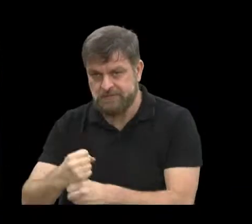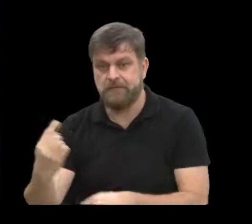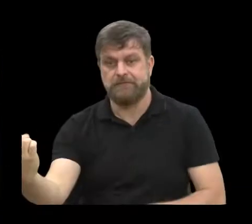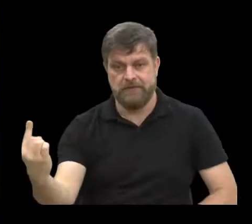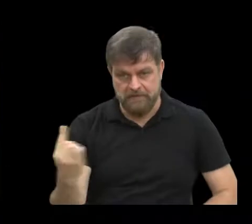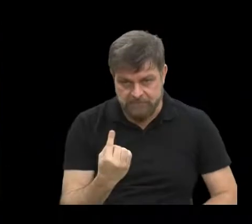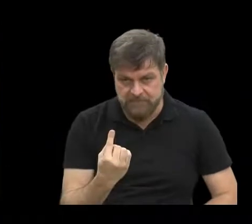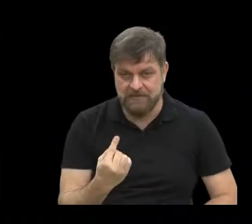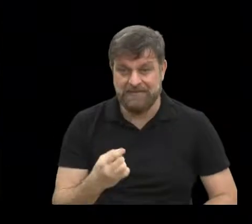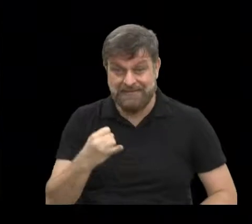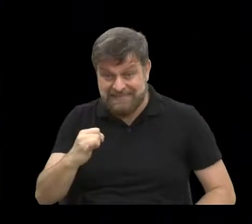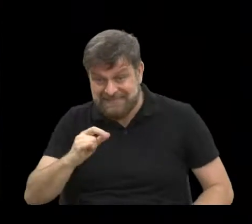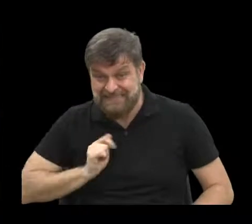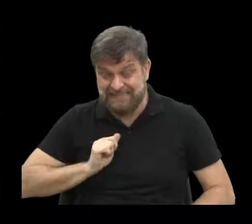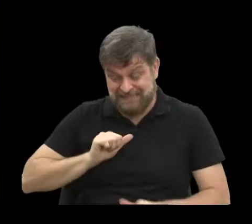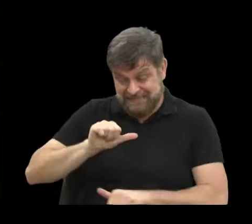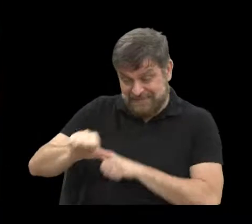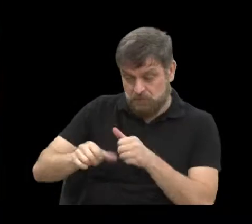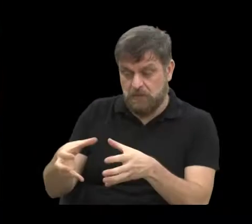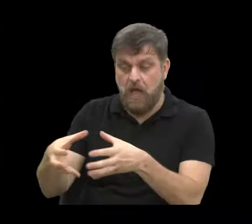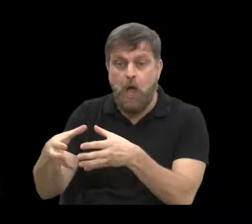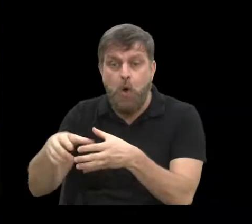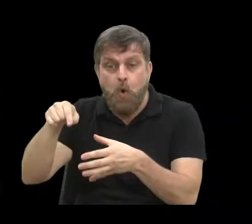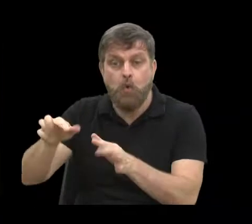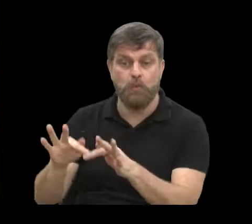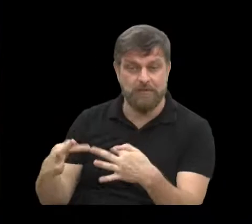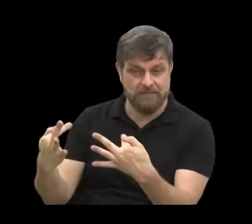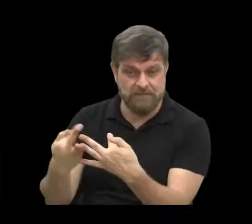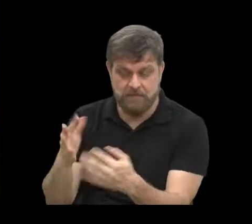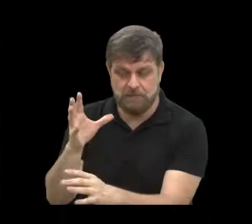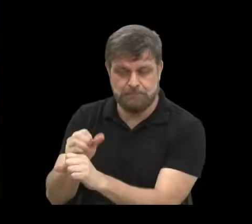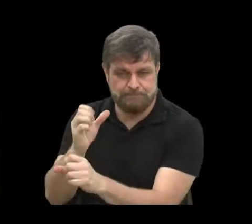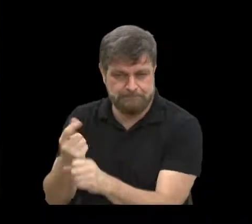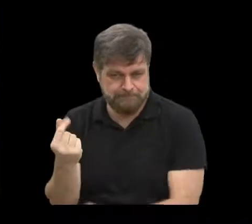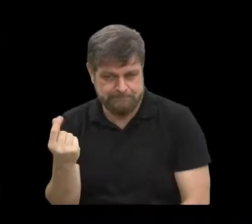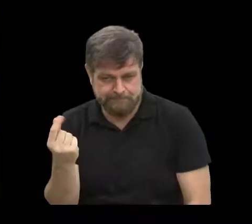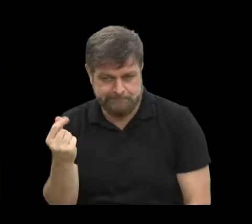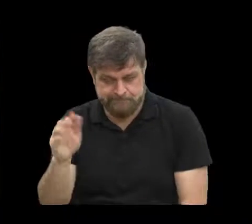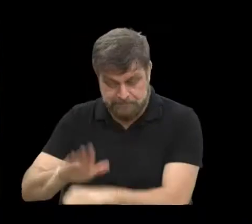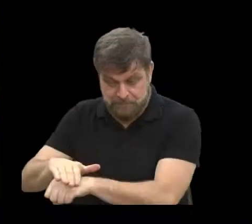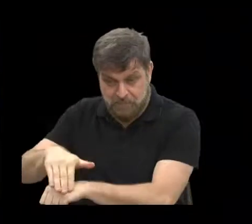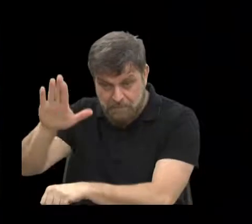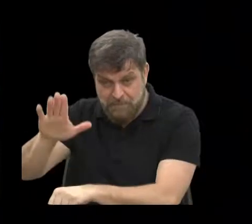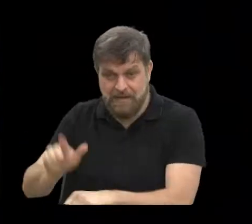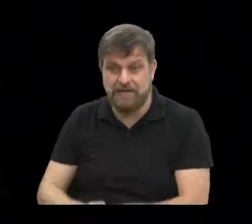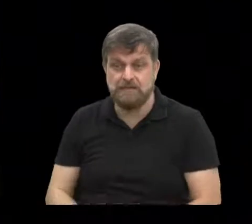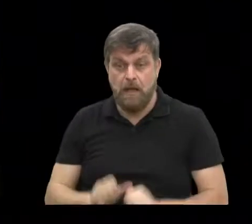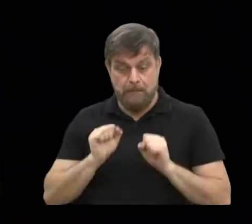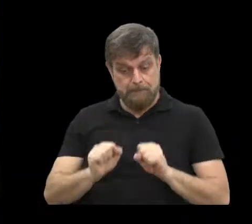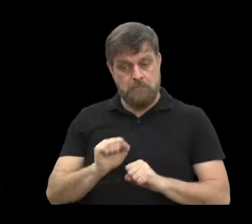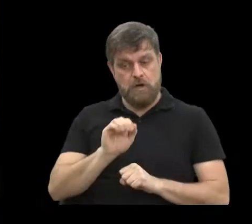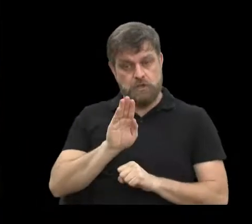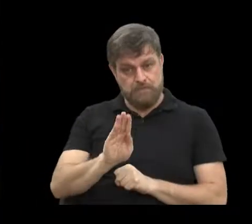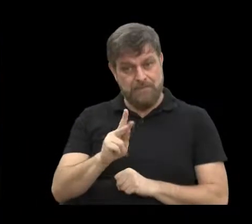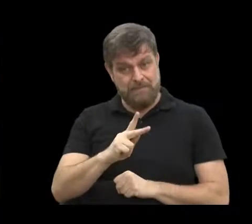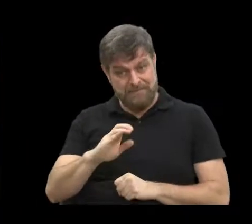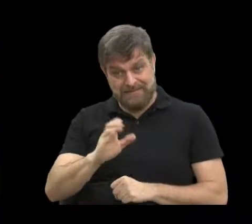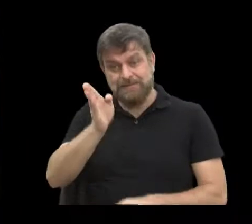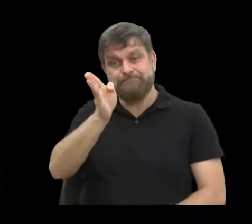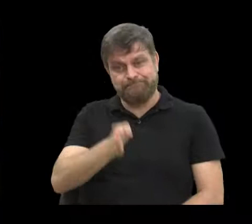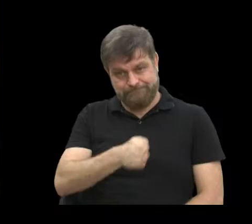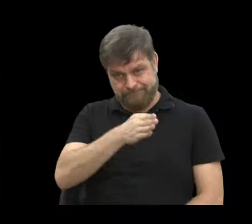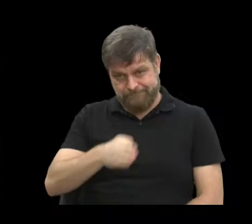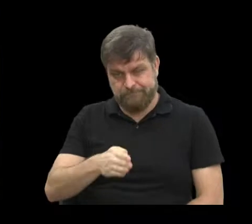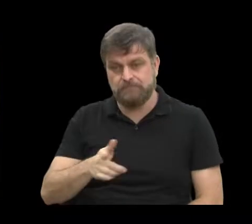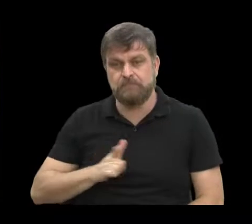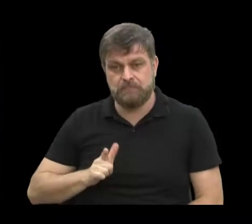se mudar o grupo familiar, a concepção ali da renda, esse benefício pode ser suspenso